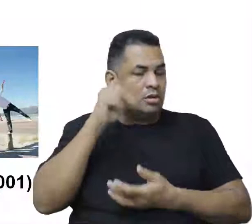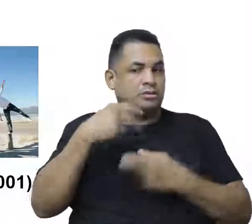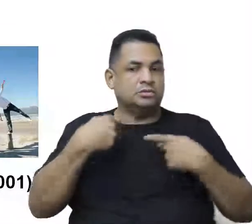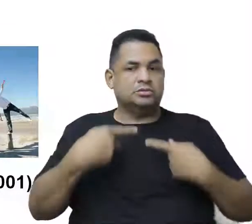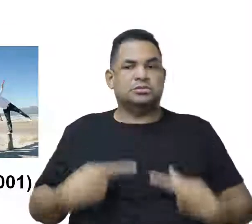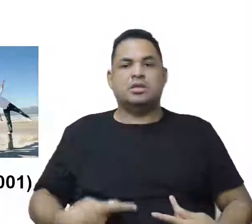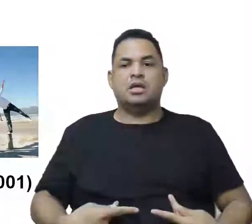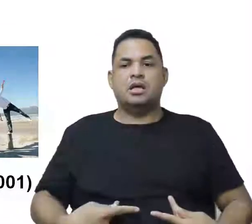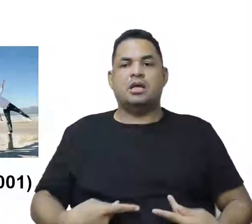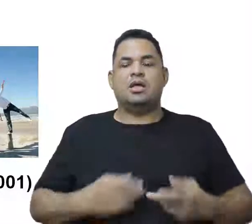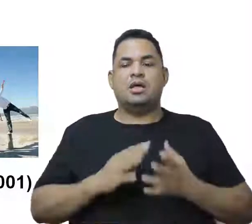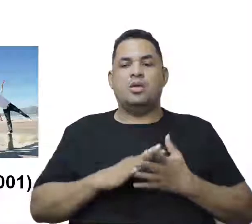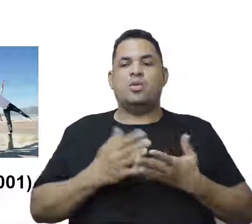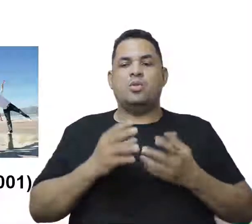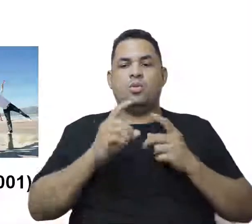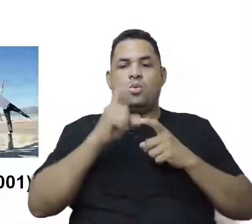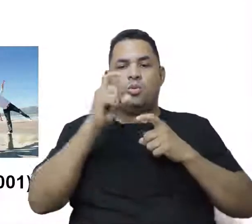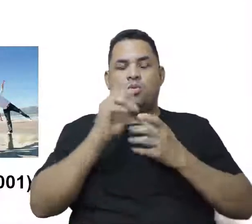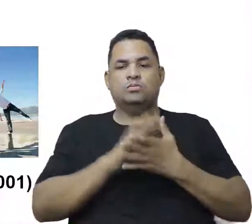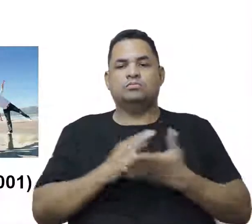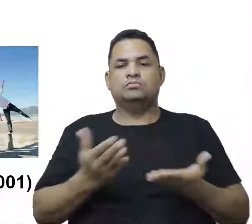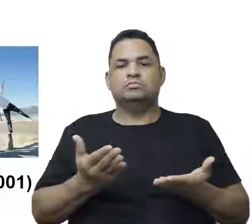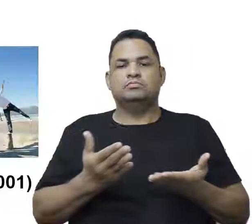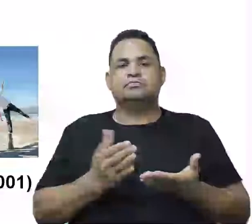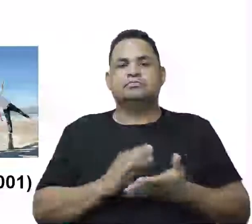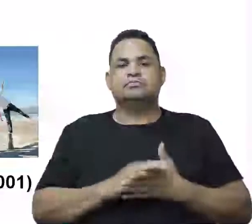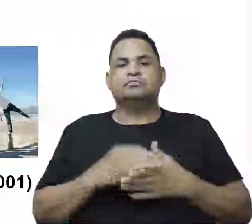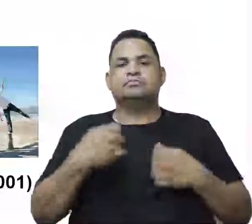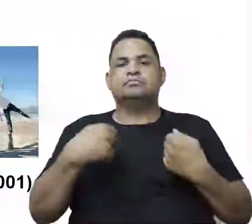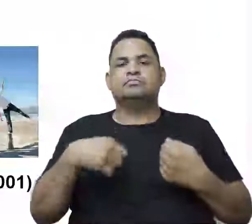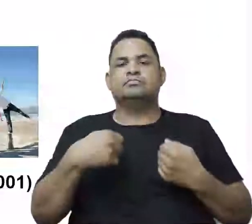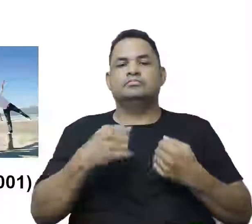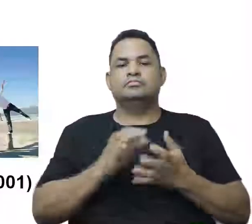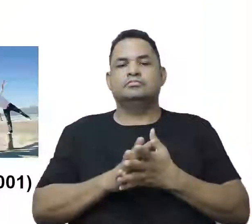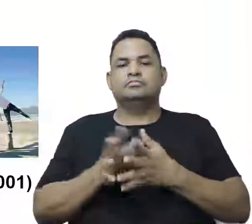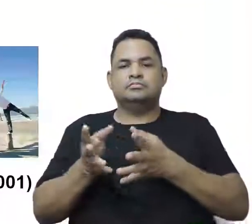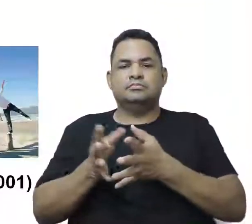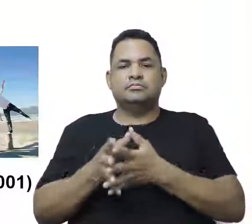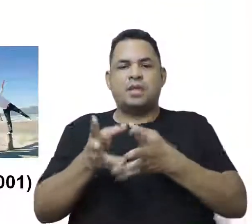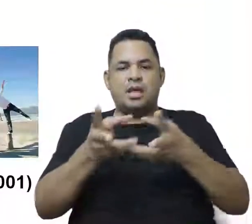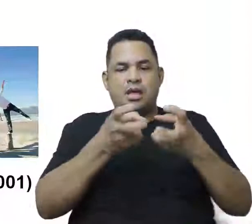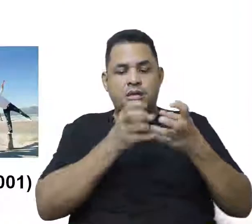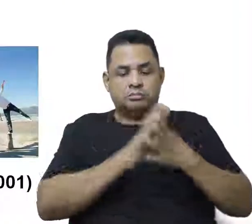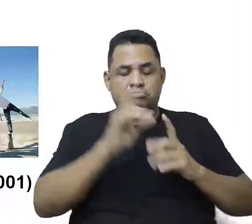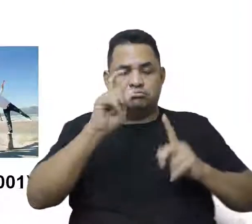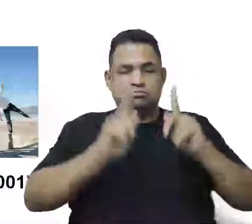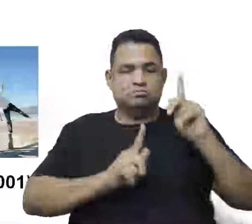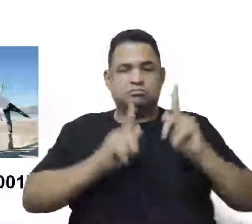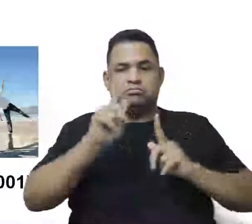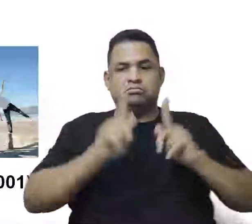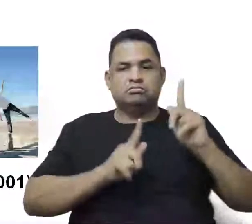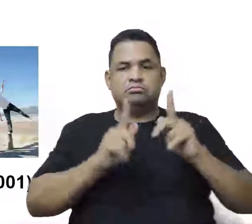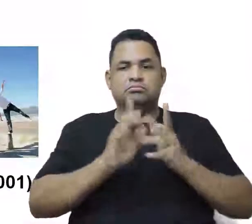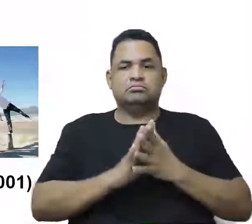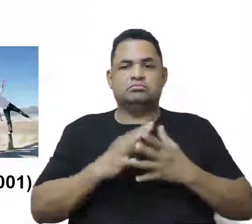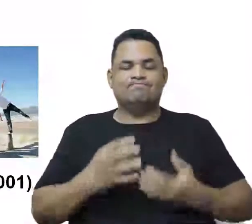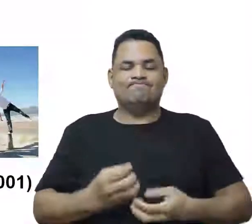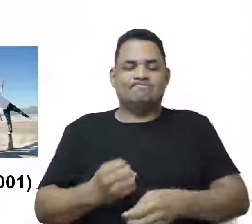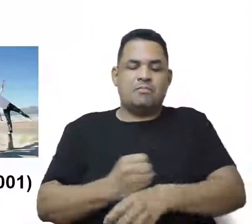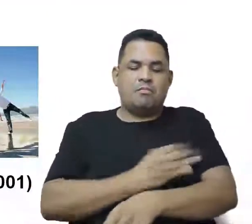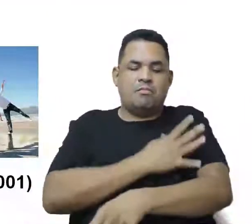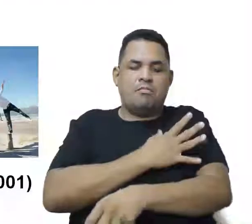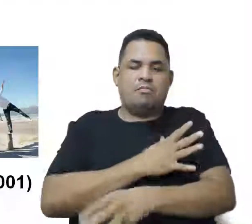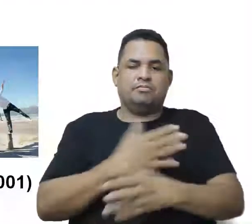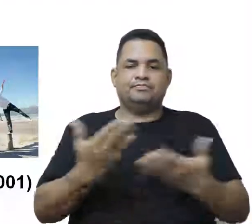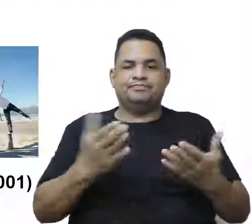isso numa perspectiva fisiológica, né? Você precisa explorar esses gestos, essas